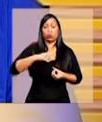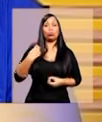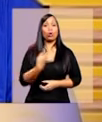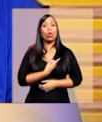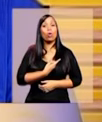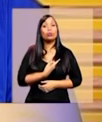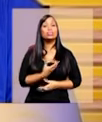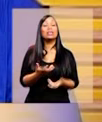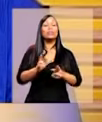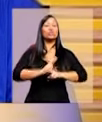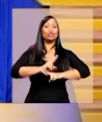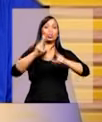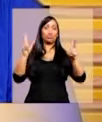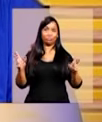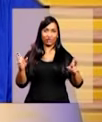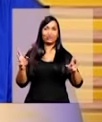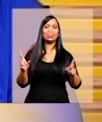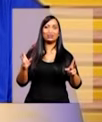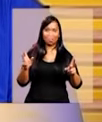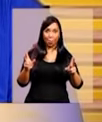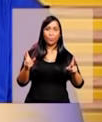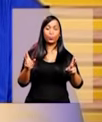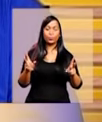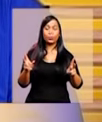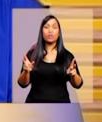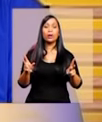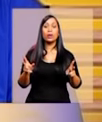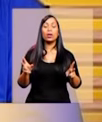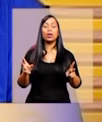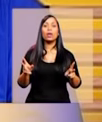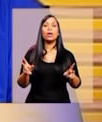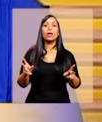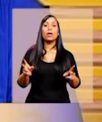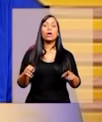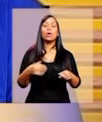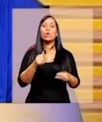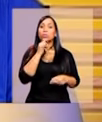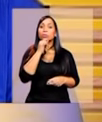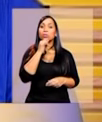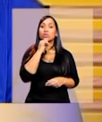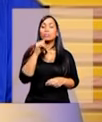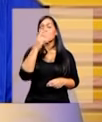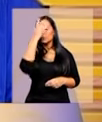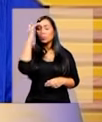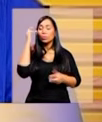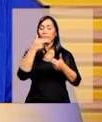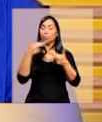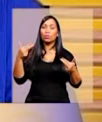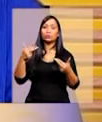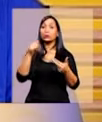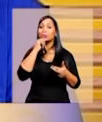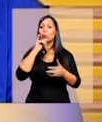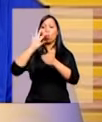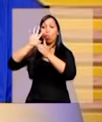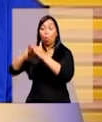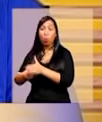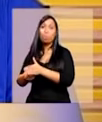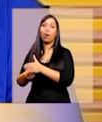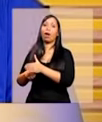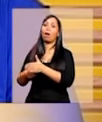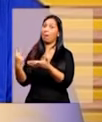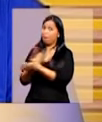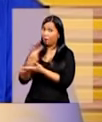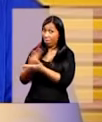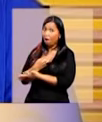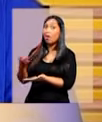nós procuramos diferenciar de forma veemente o equívoco e o equivocado. Roubar é uma